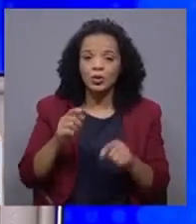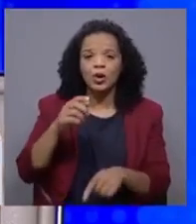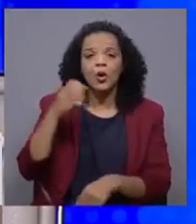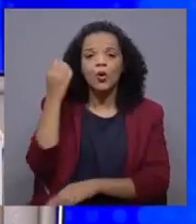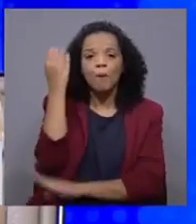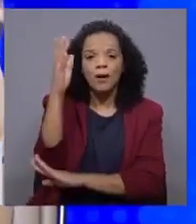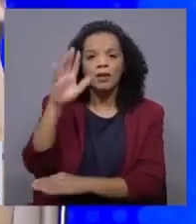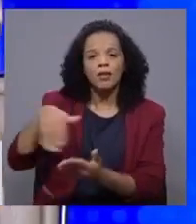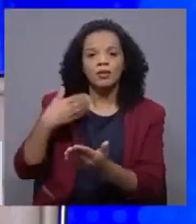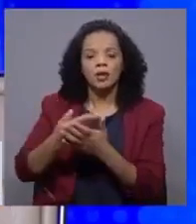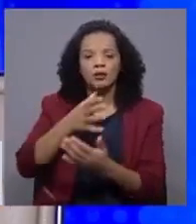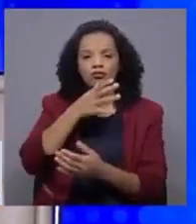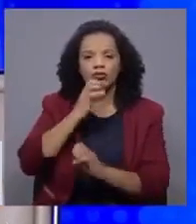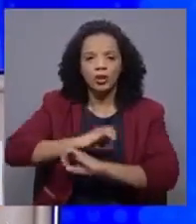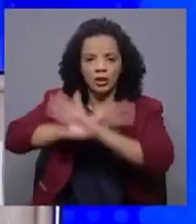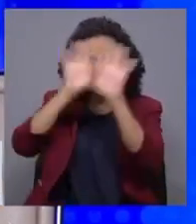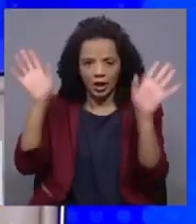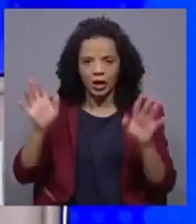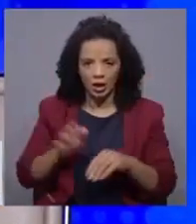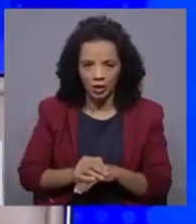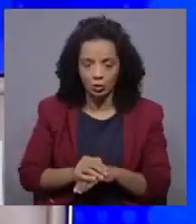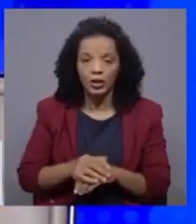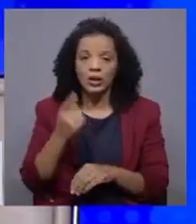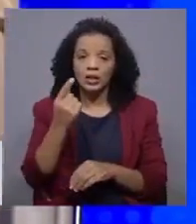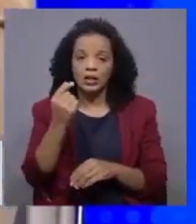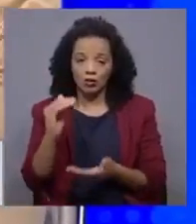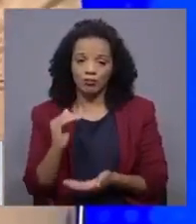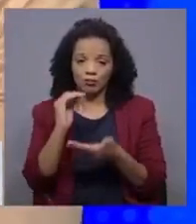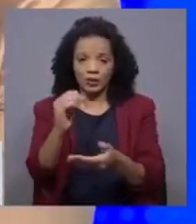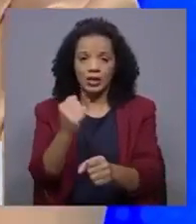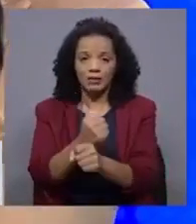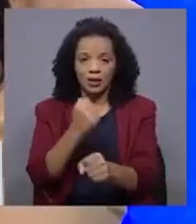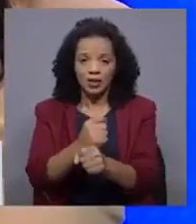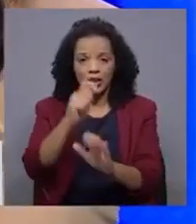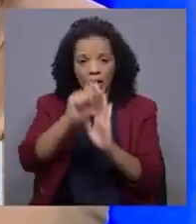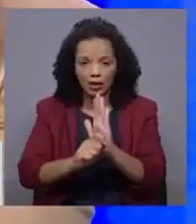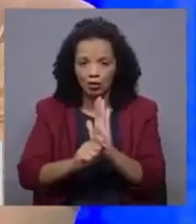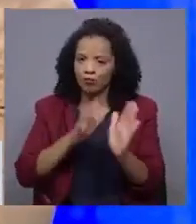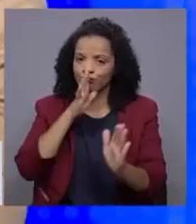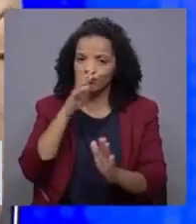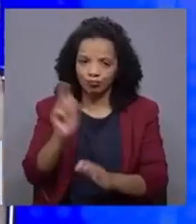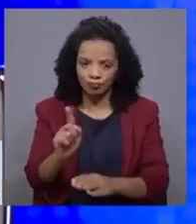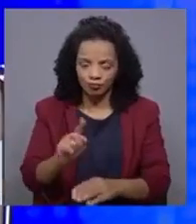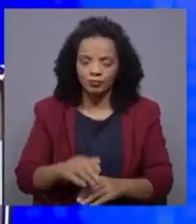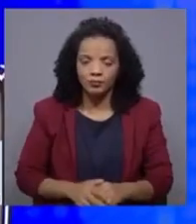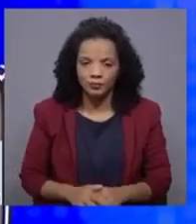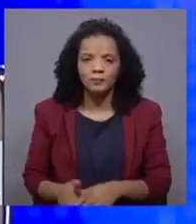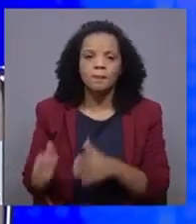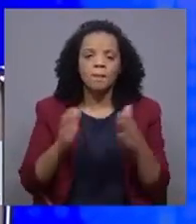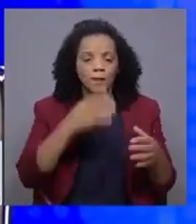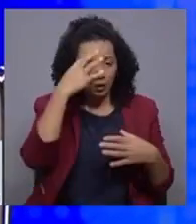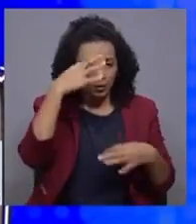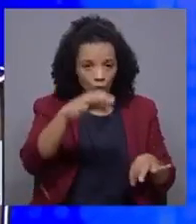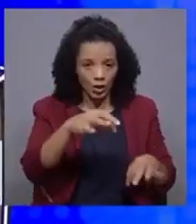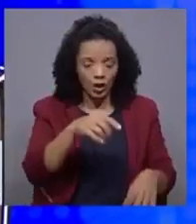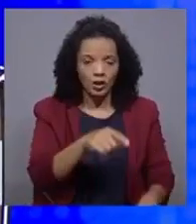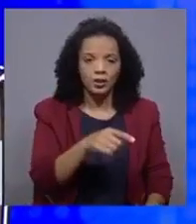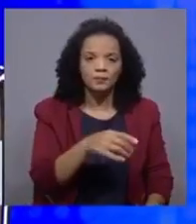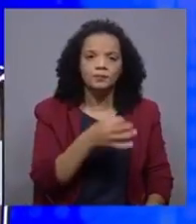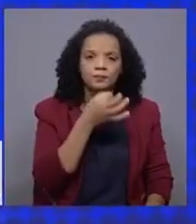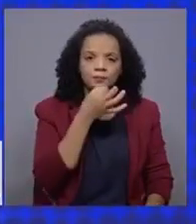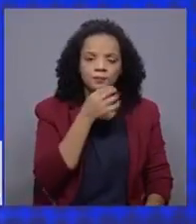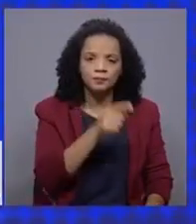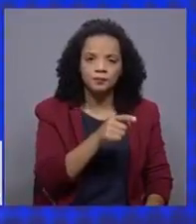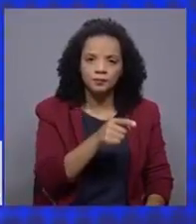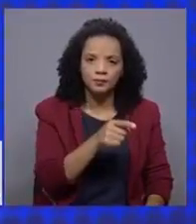tem deixado muito claro, canalizar estes fundos para este tipo de atividades é eticamente sustentáveis. Foi diretamente à tourada e eu começo mesmo por aí.